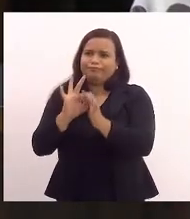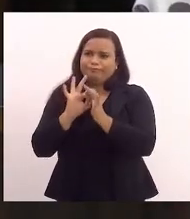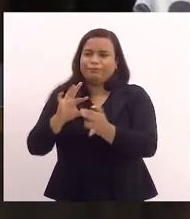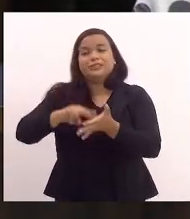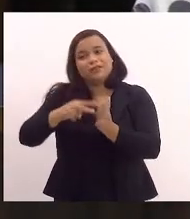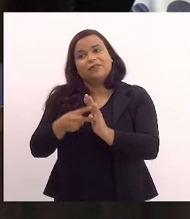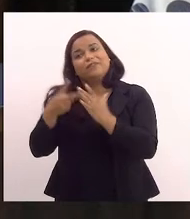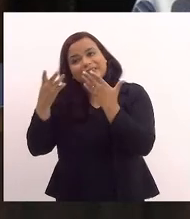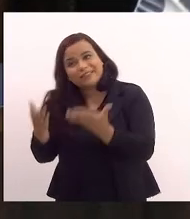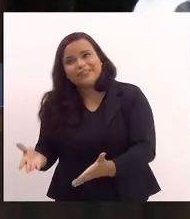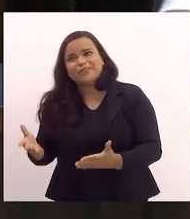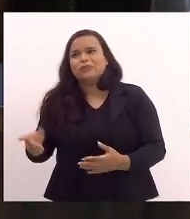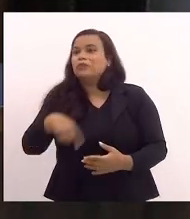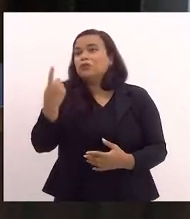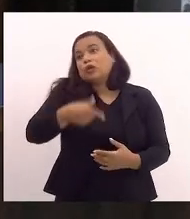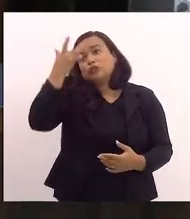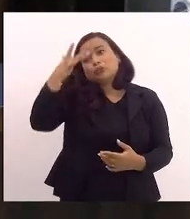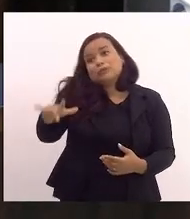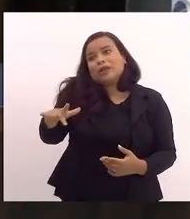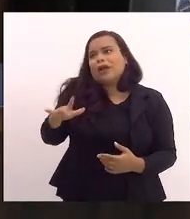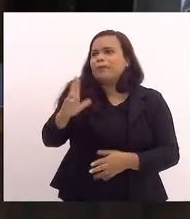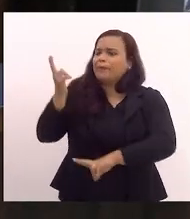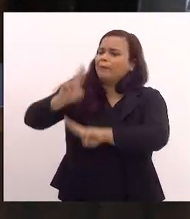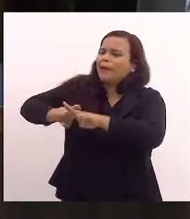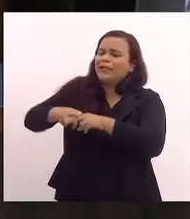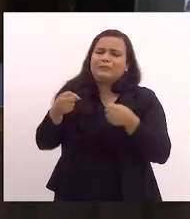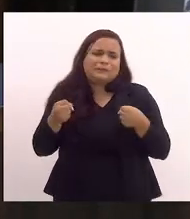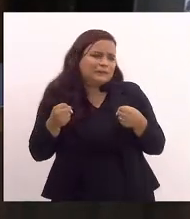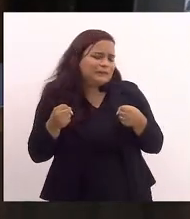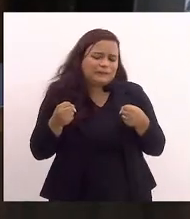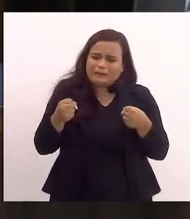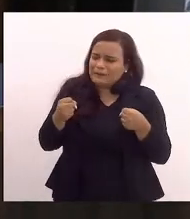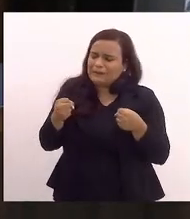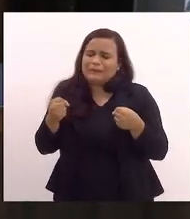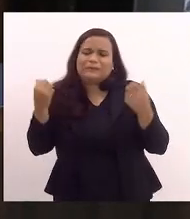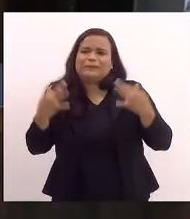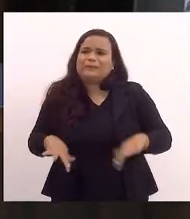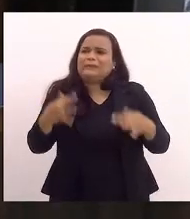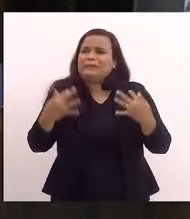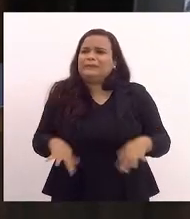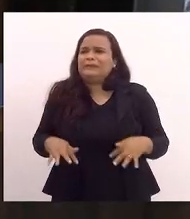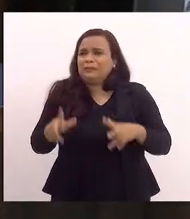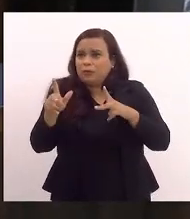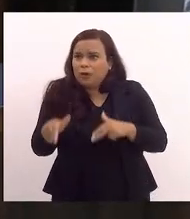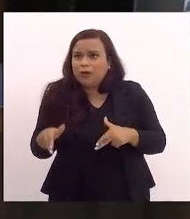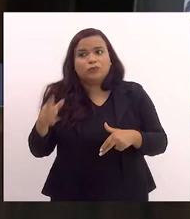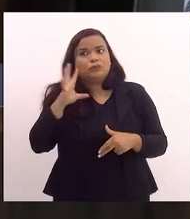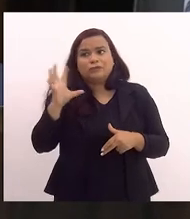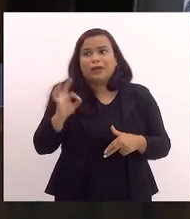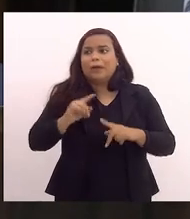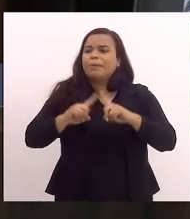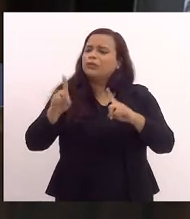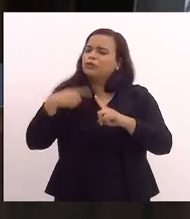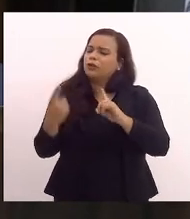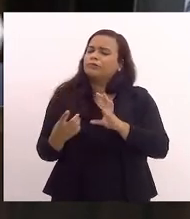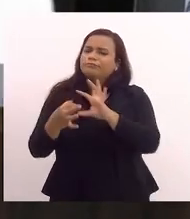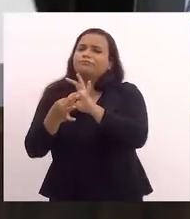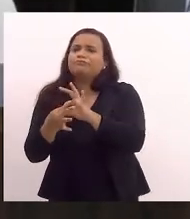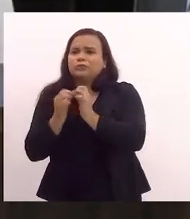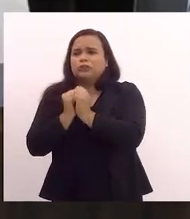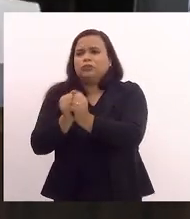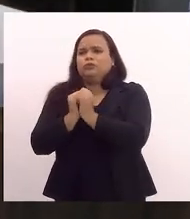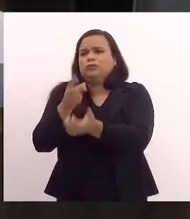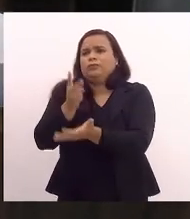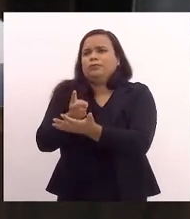que é, de fato, vivenciar a dor que esses homens vivenciaram. Mas a gente é parte deles, a gente é parte do mesmo coletivo, da